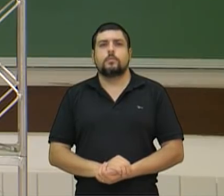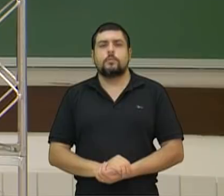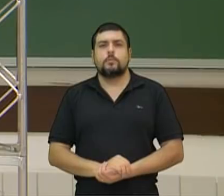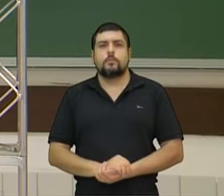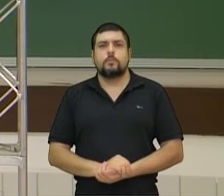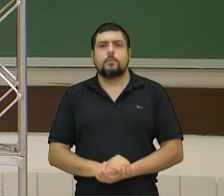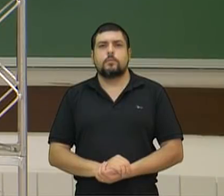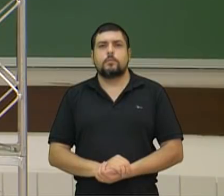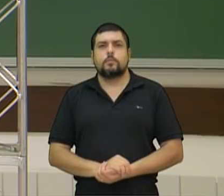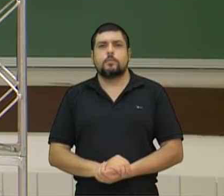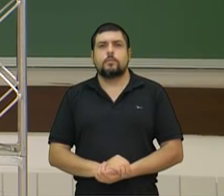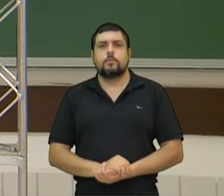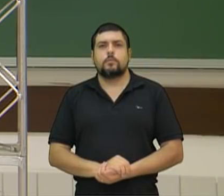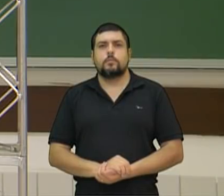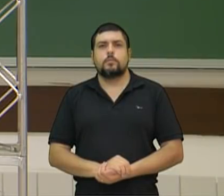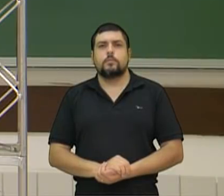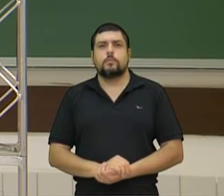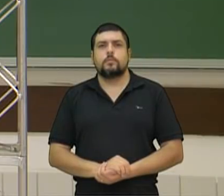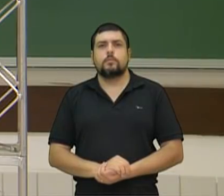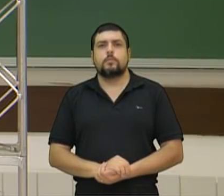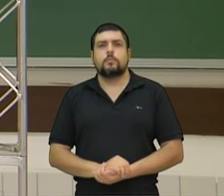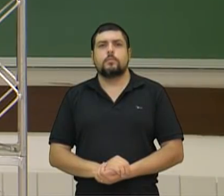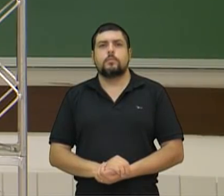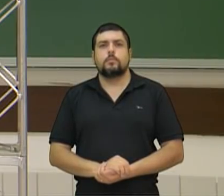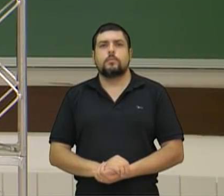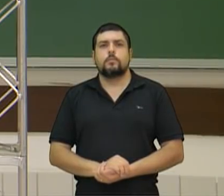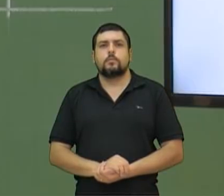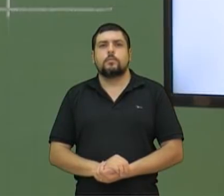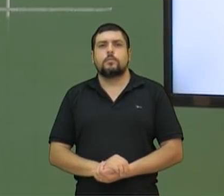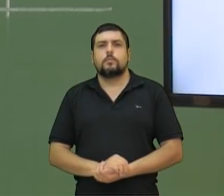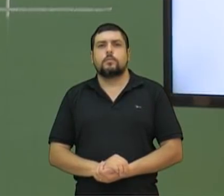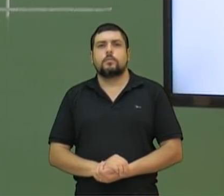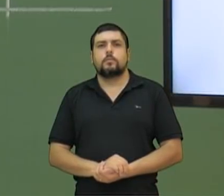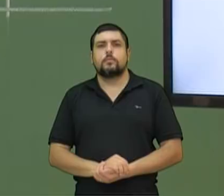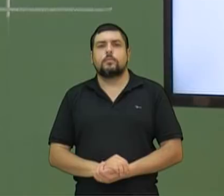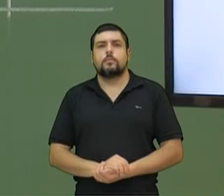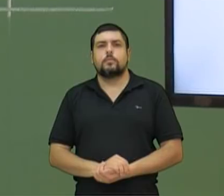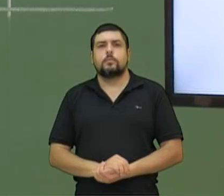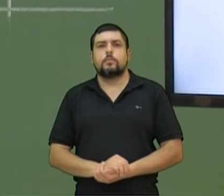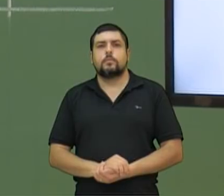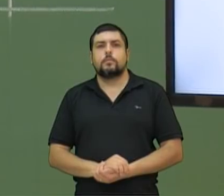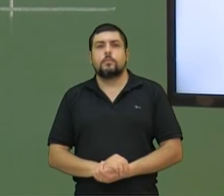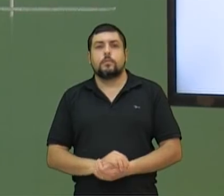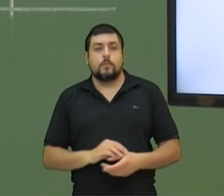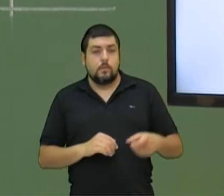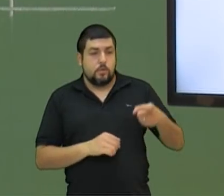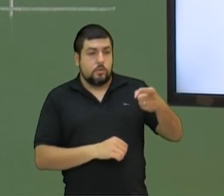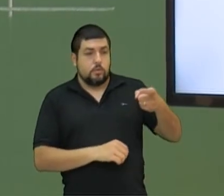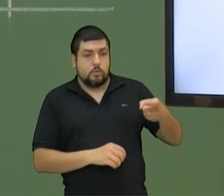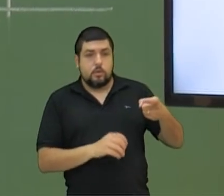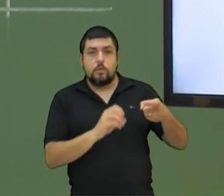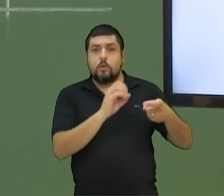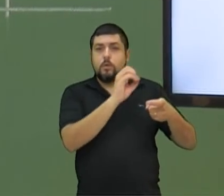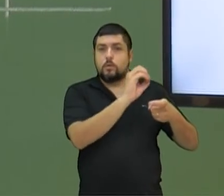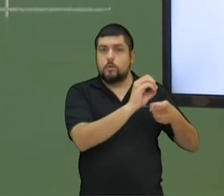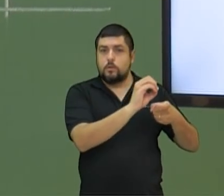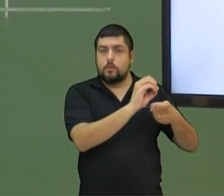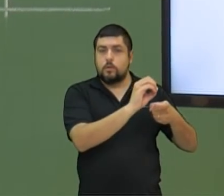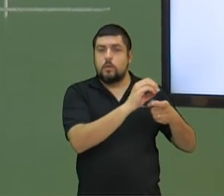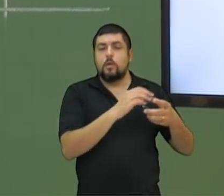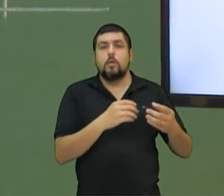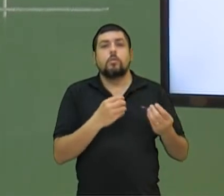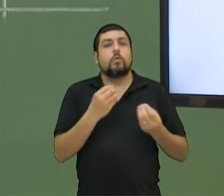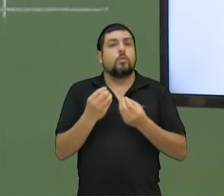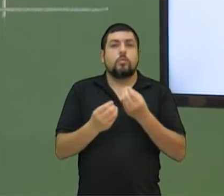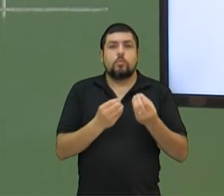de 0. Módulo de 0 é 0. Para x igual a 0, eu vou